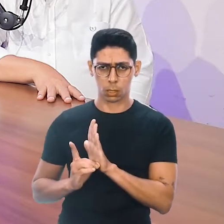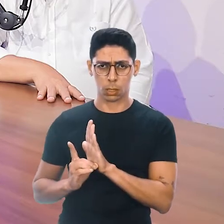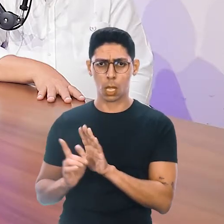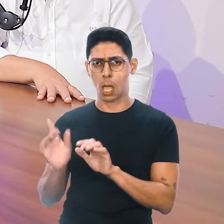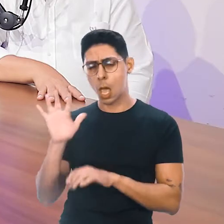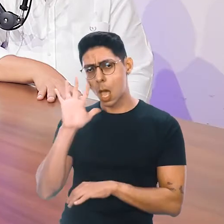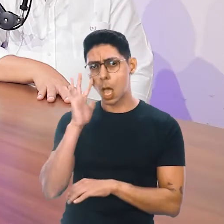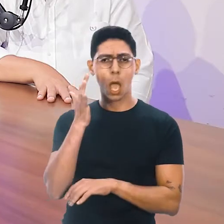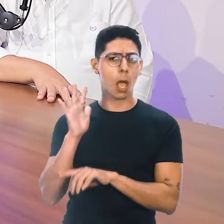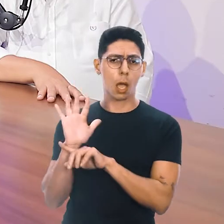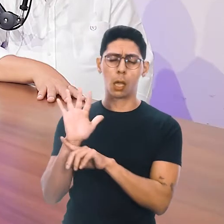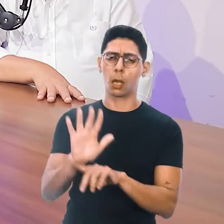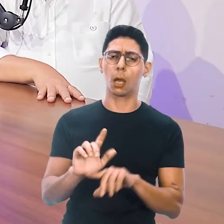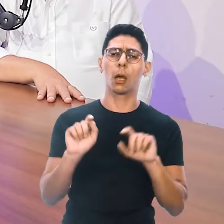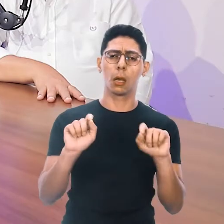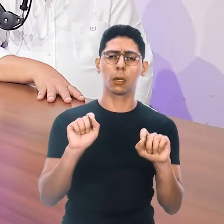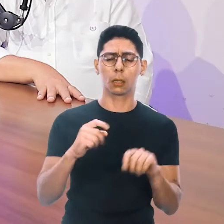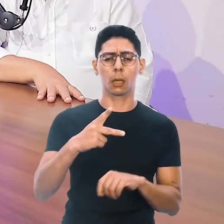polio